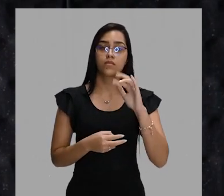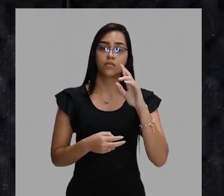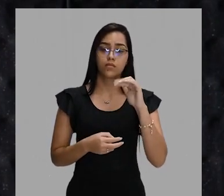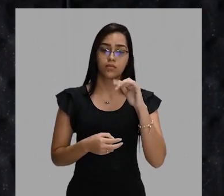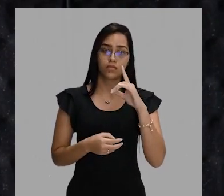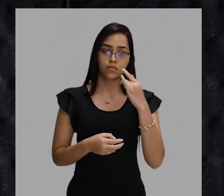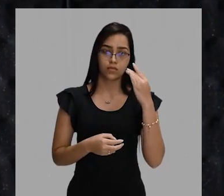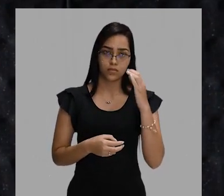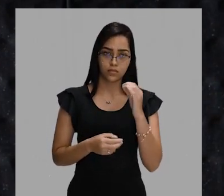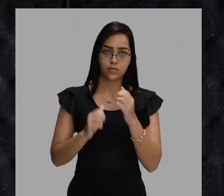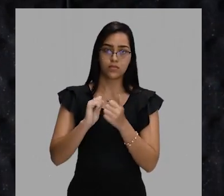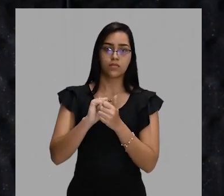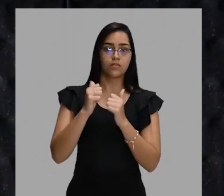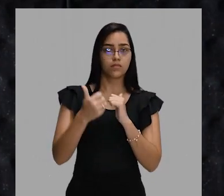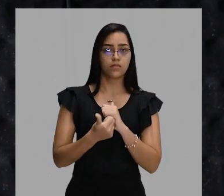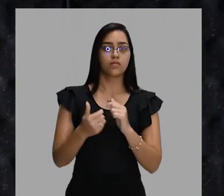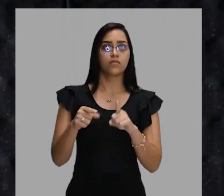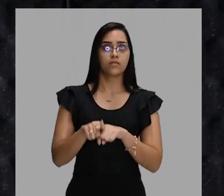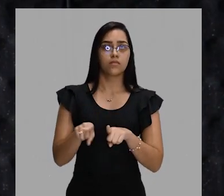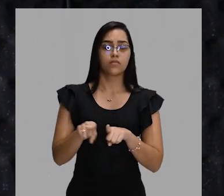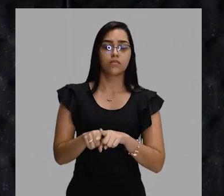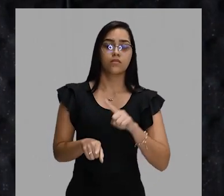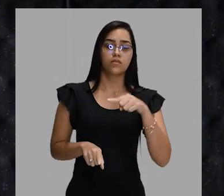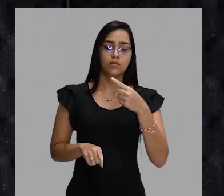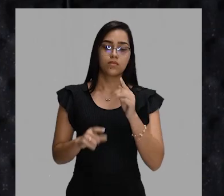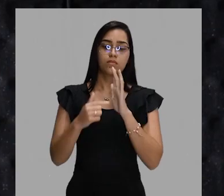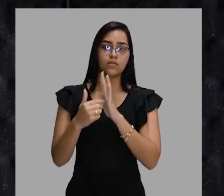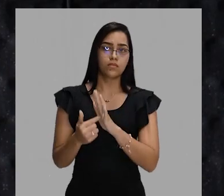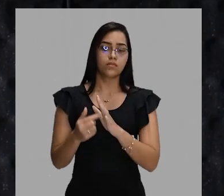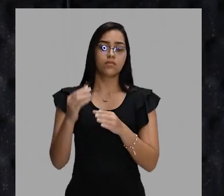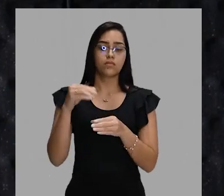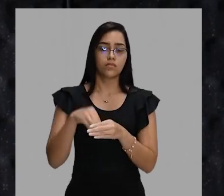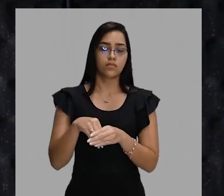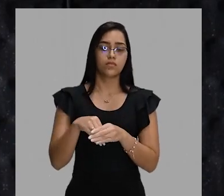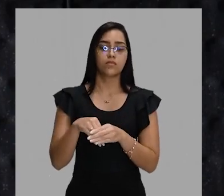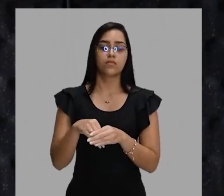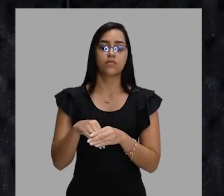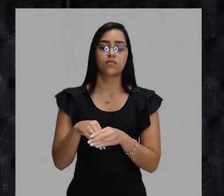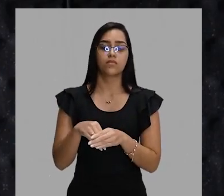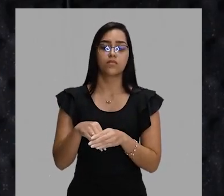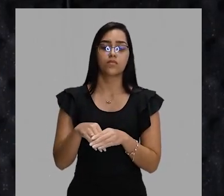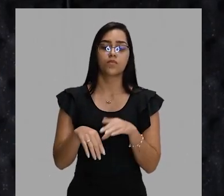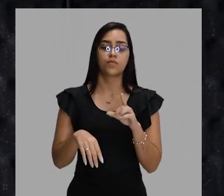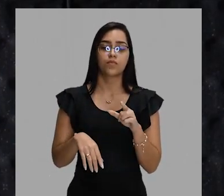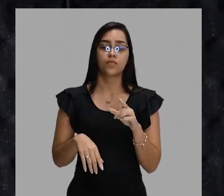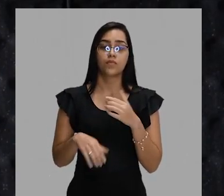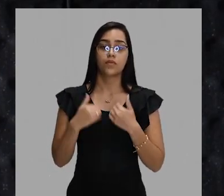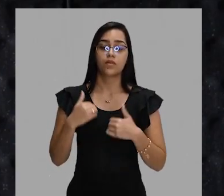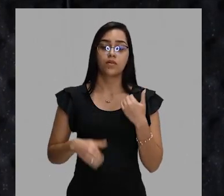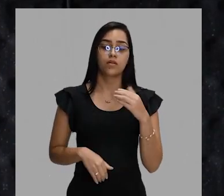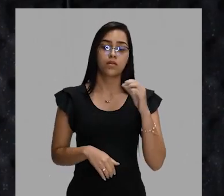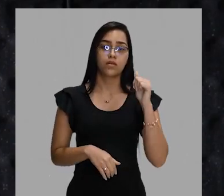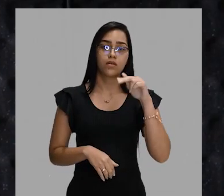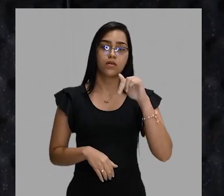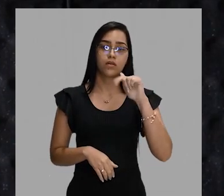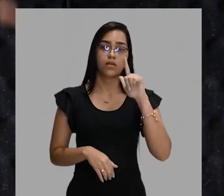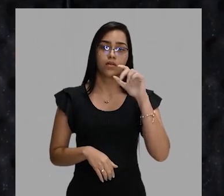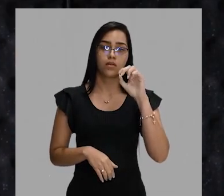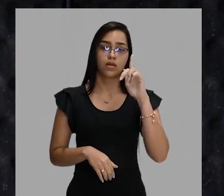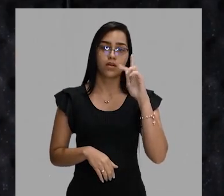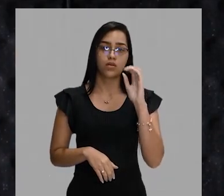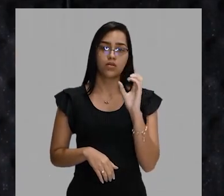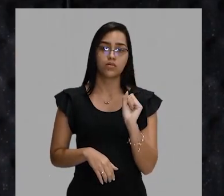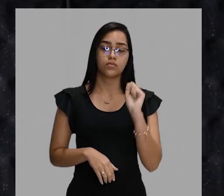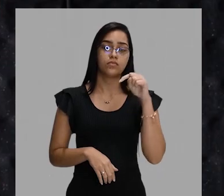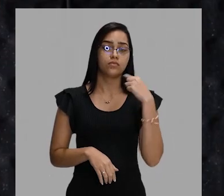adaptativa. Uma outra evidência, ainda falando sobre a evidência anatômica, são os órgãos análogos.